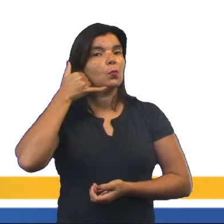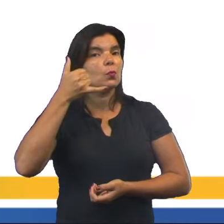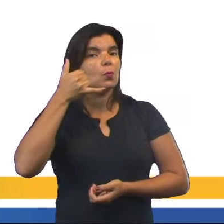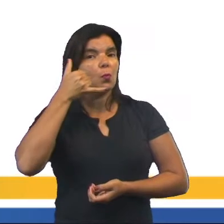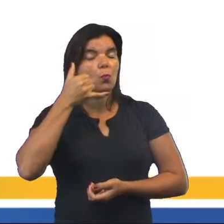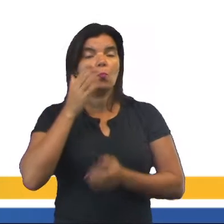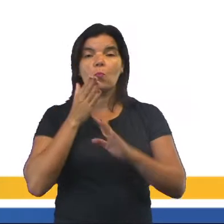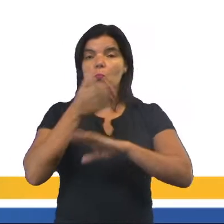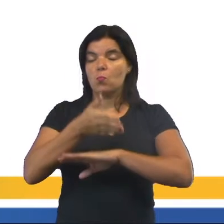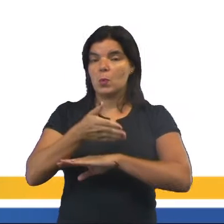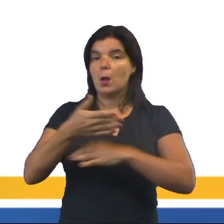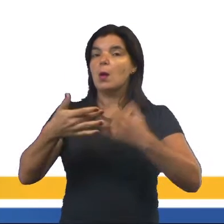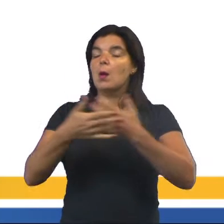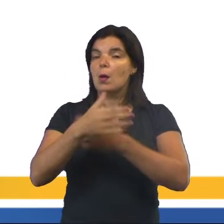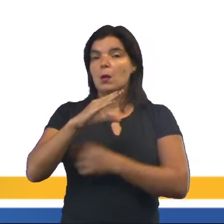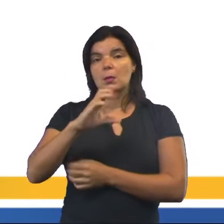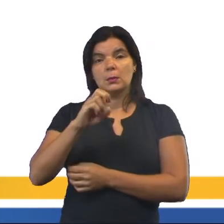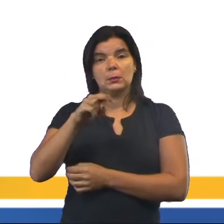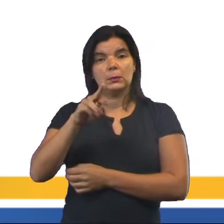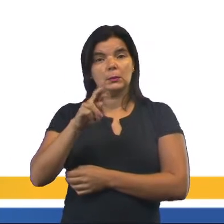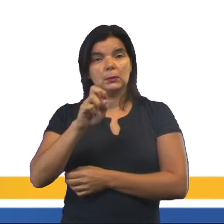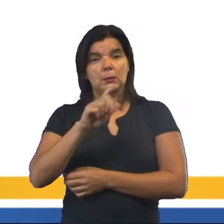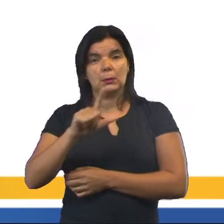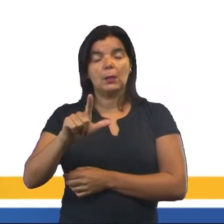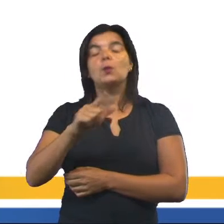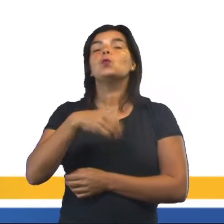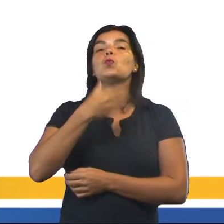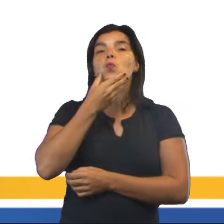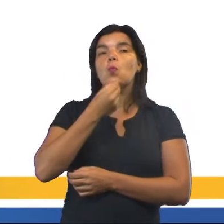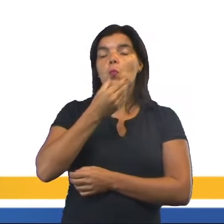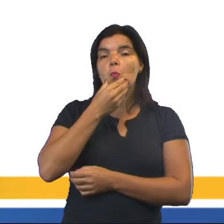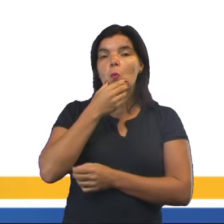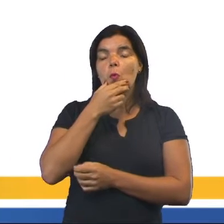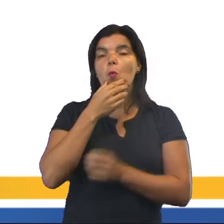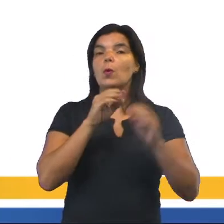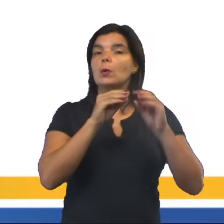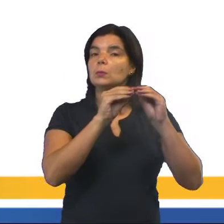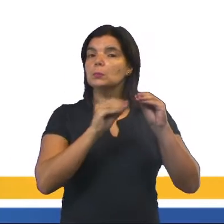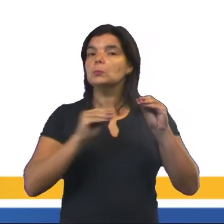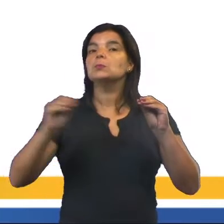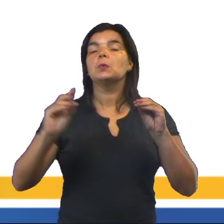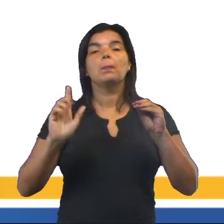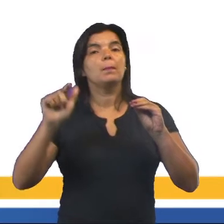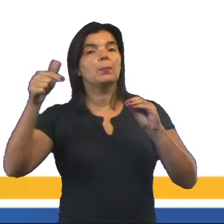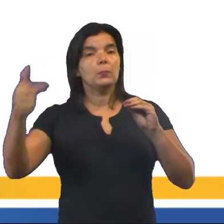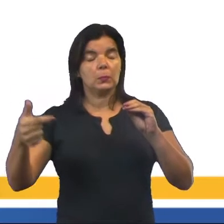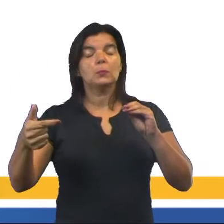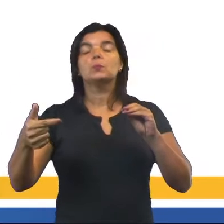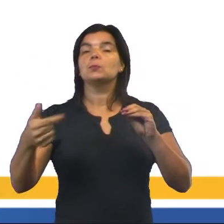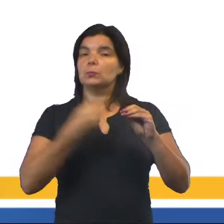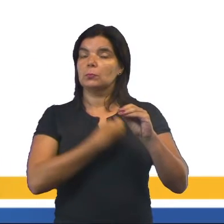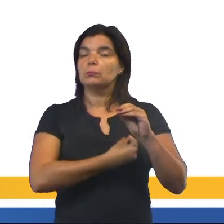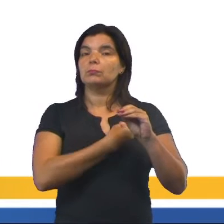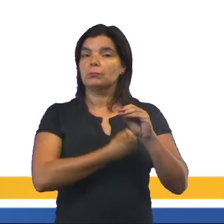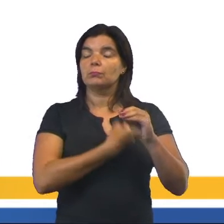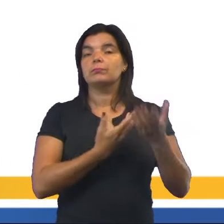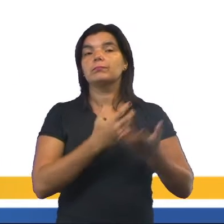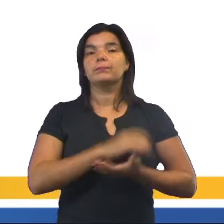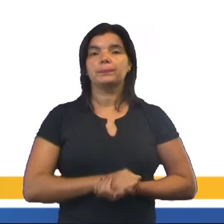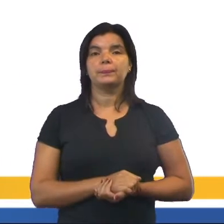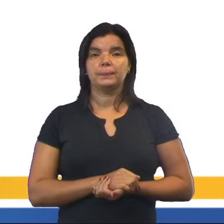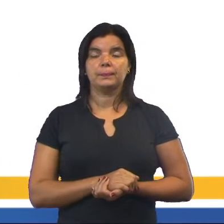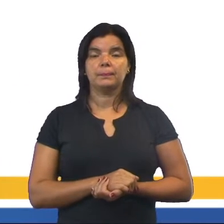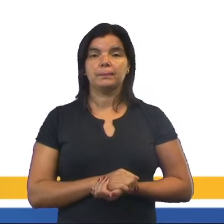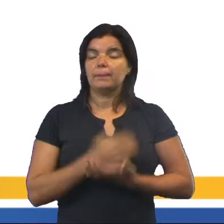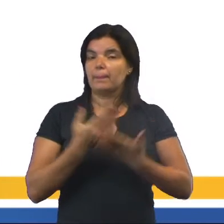para a central e lá da central o operador transferia a nossa ligação para quem a gente queria